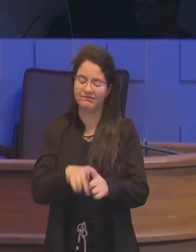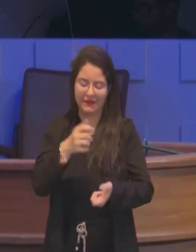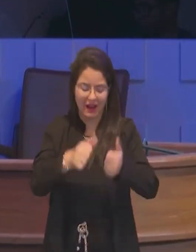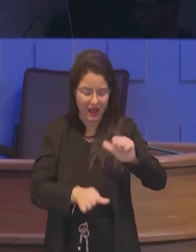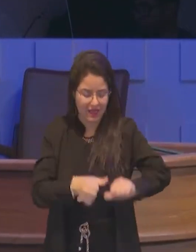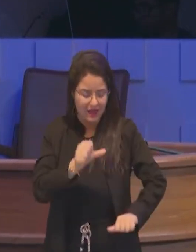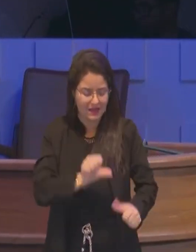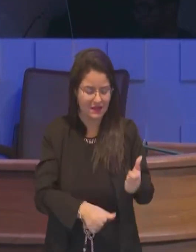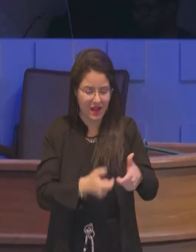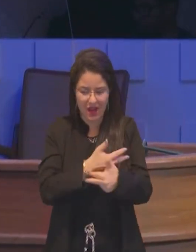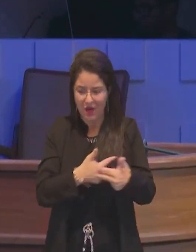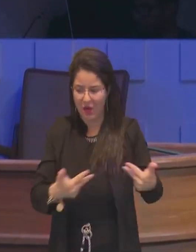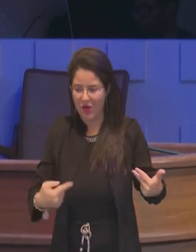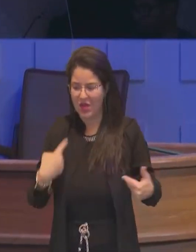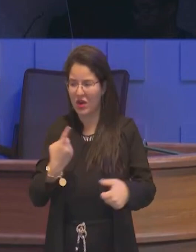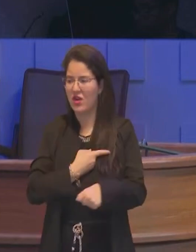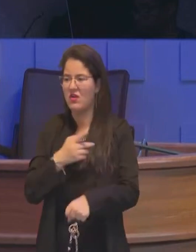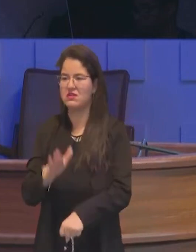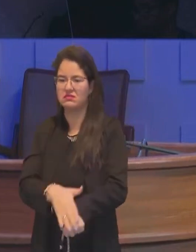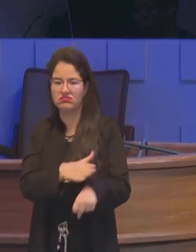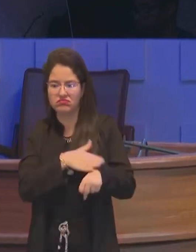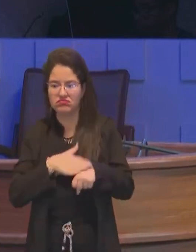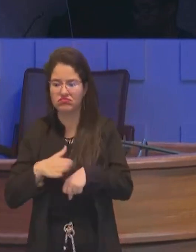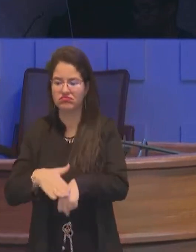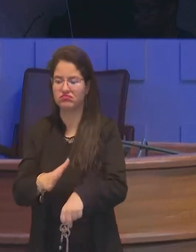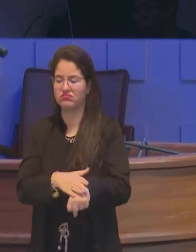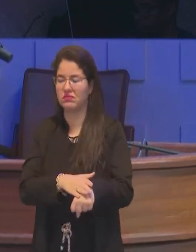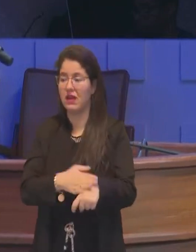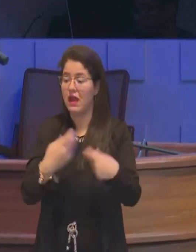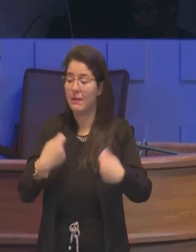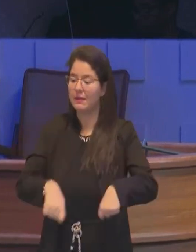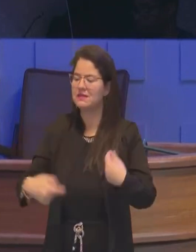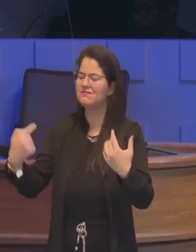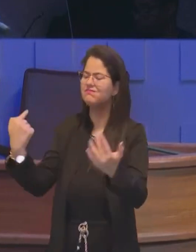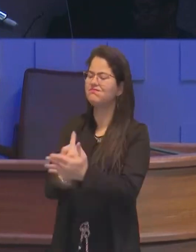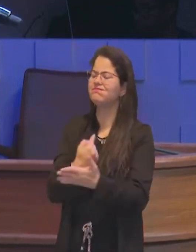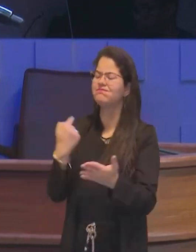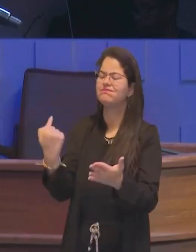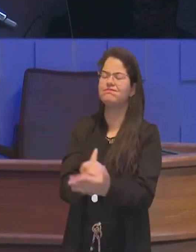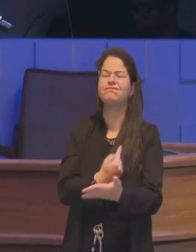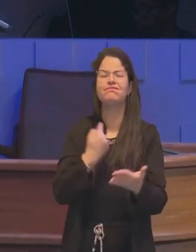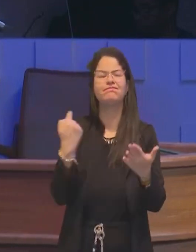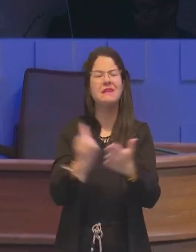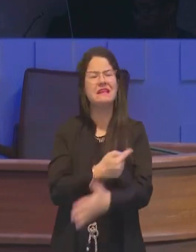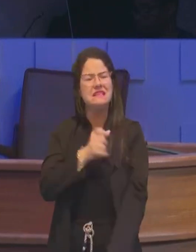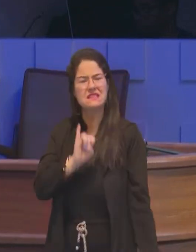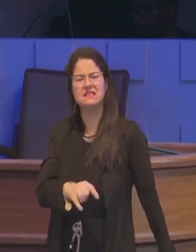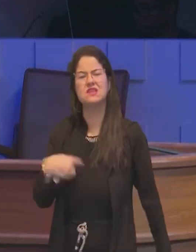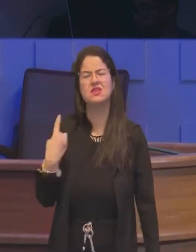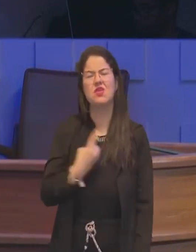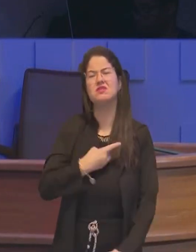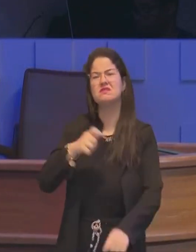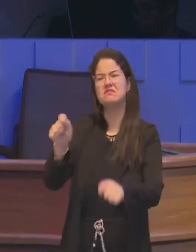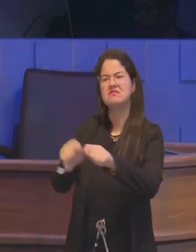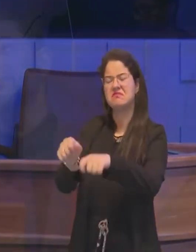analisar as coisas que nós estamos fazendo. E precisamos nos perguntar se nós estamos realmente